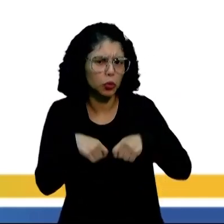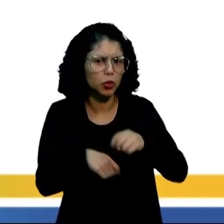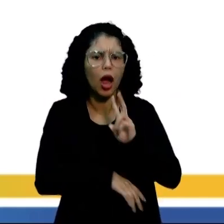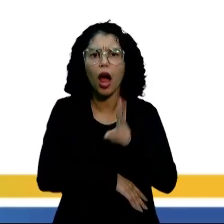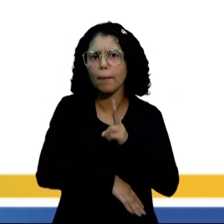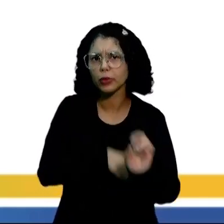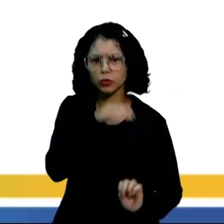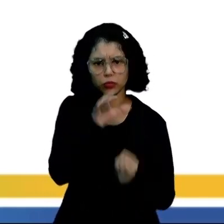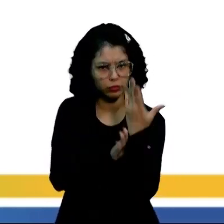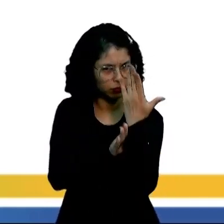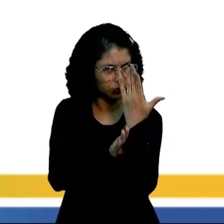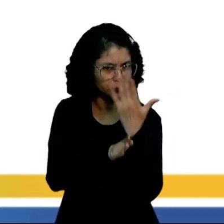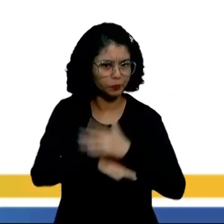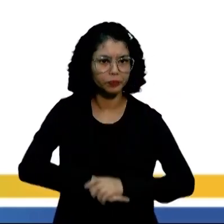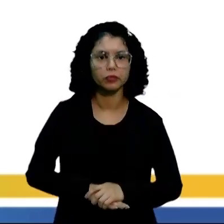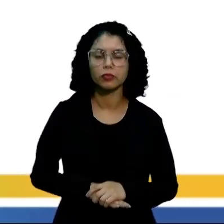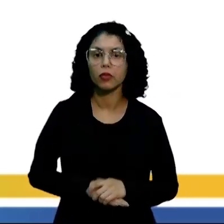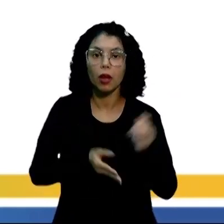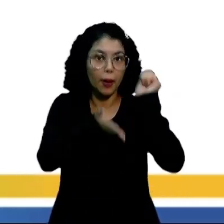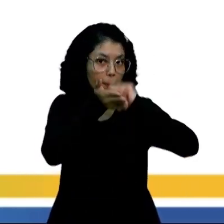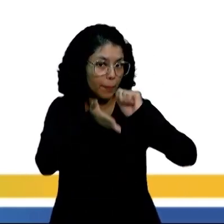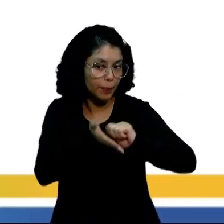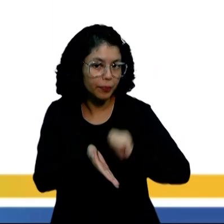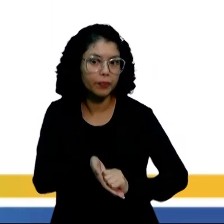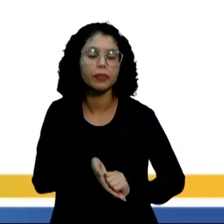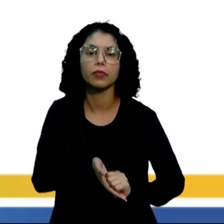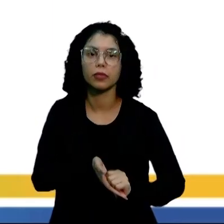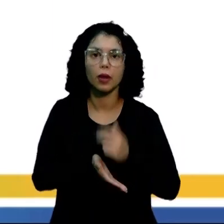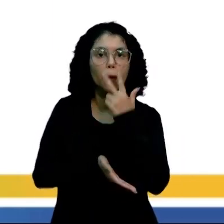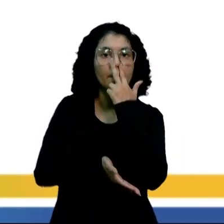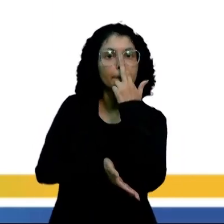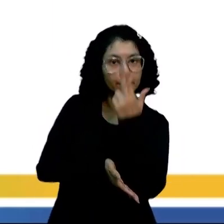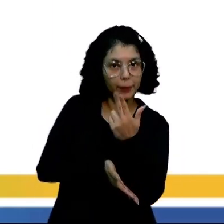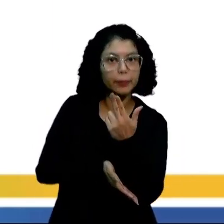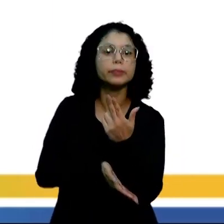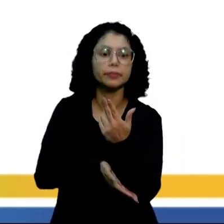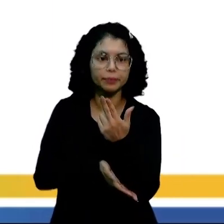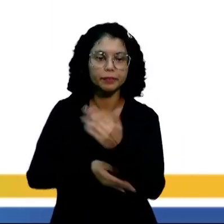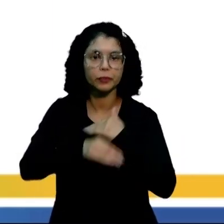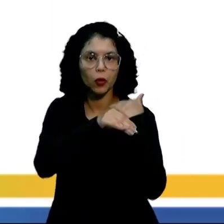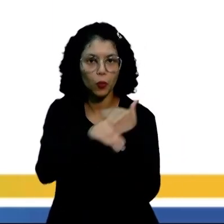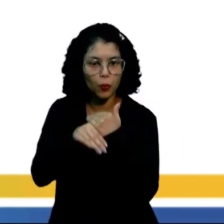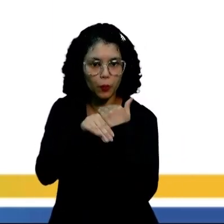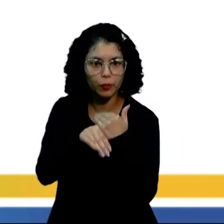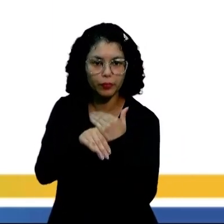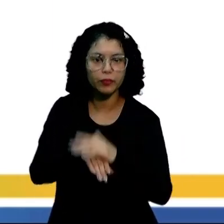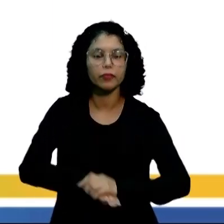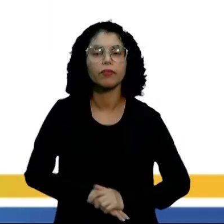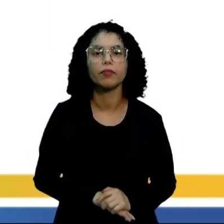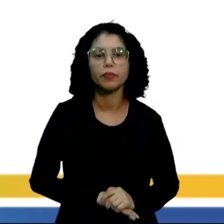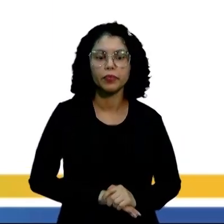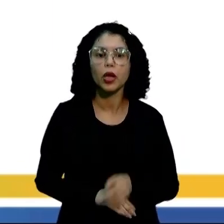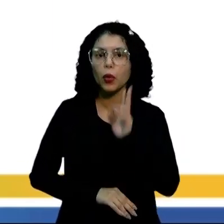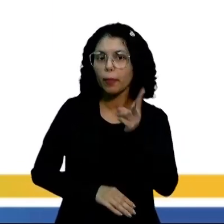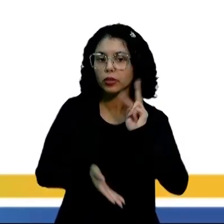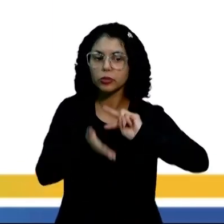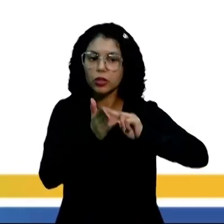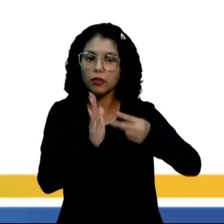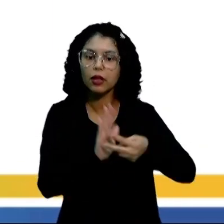mesma origem, com grafia ou a escrita igual ou semelhante e o